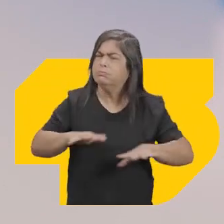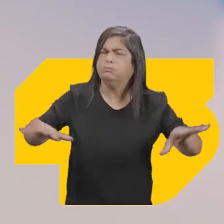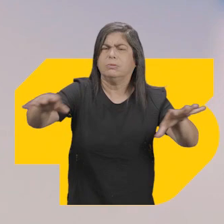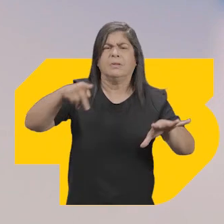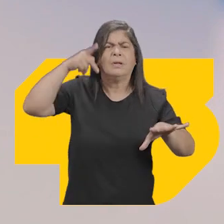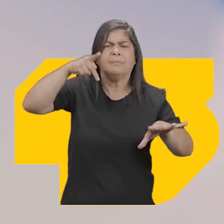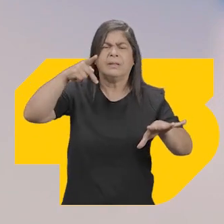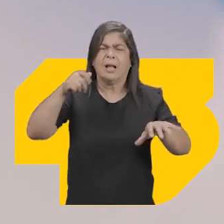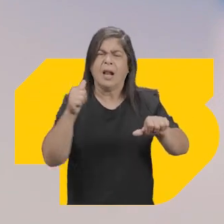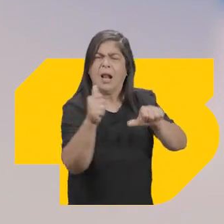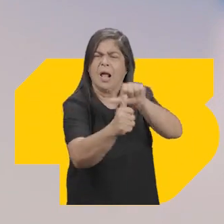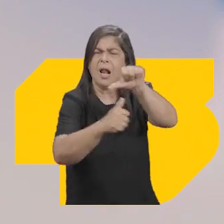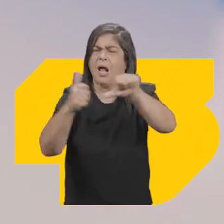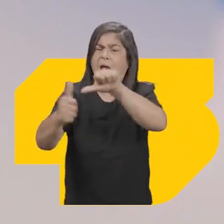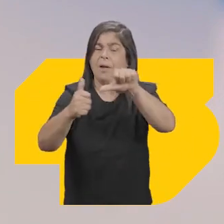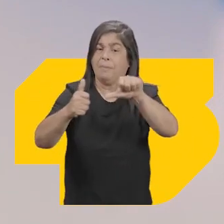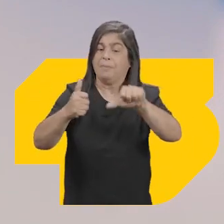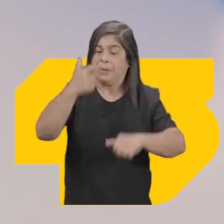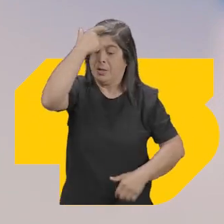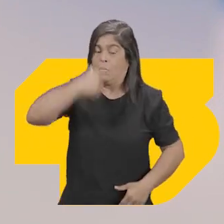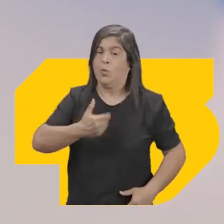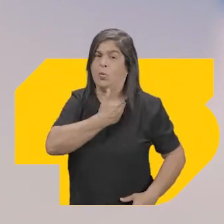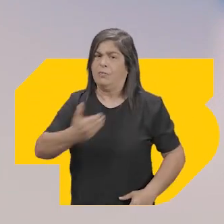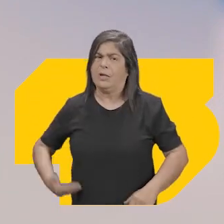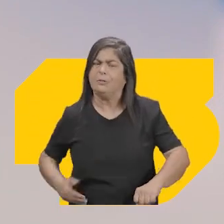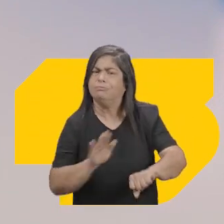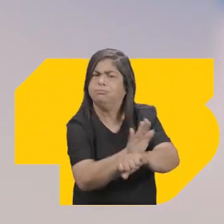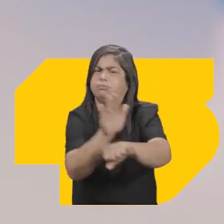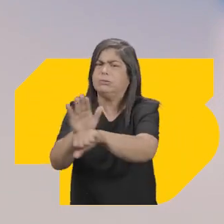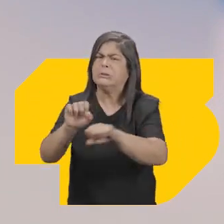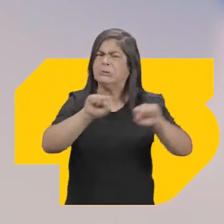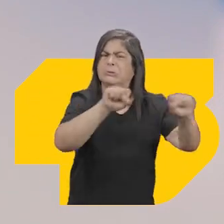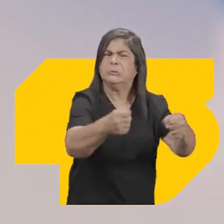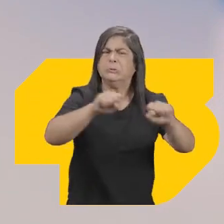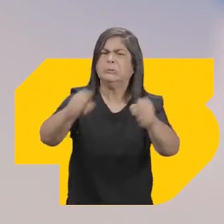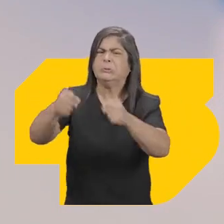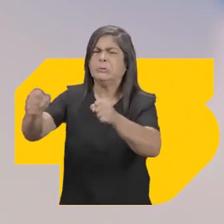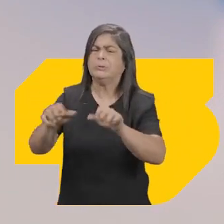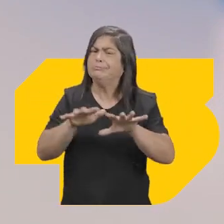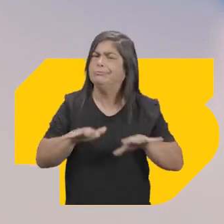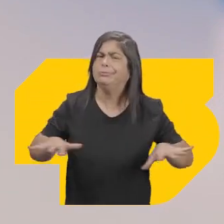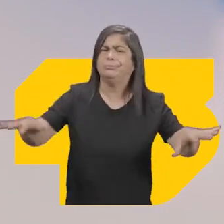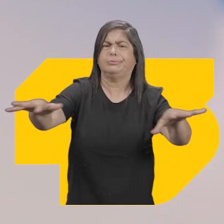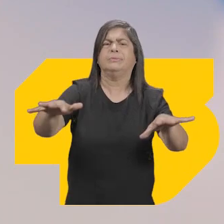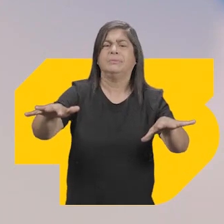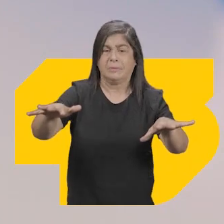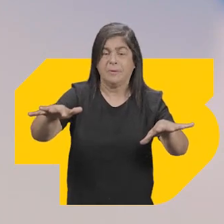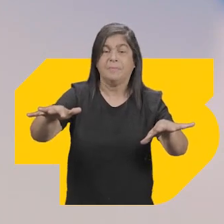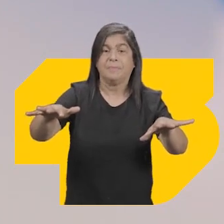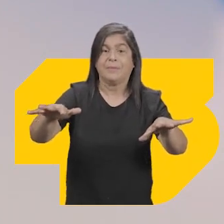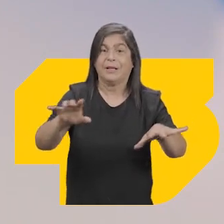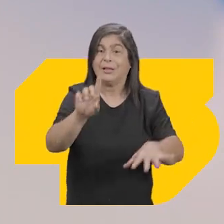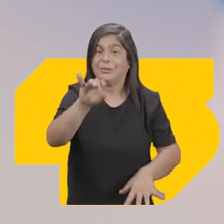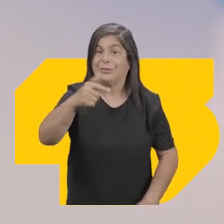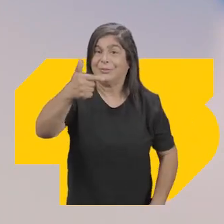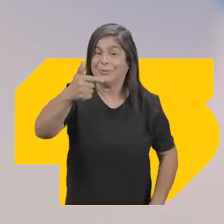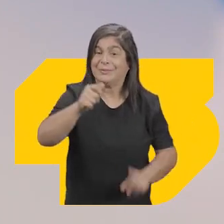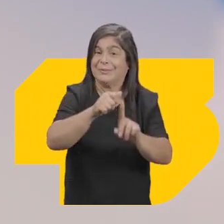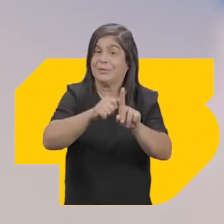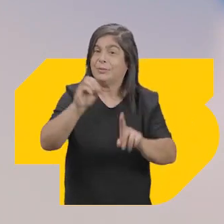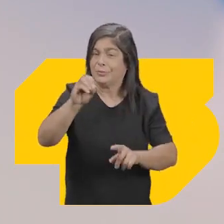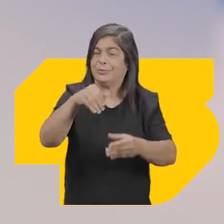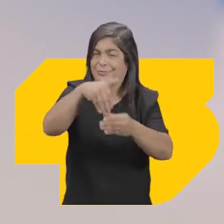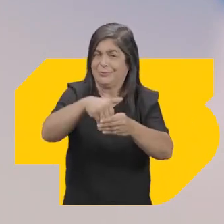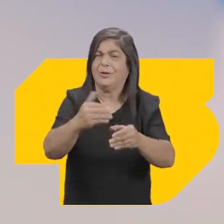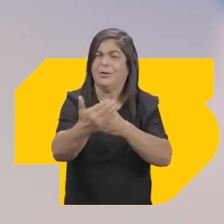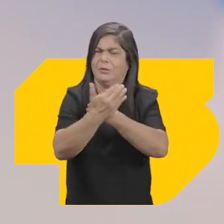Paraíba, transformando o governo do Estado em um instrumento para fortalecer a vocação de cada um. No dia 2 de outubro,